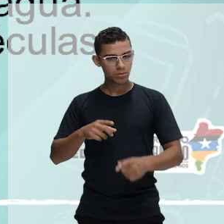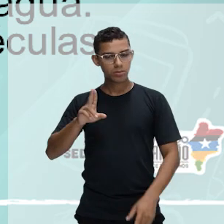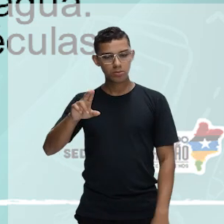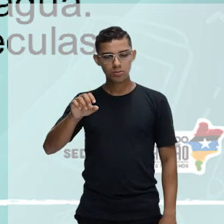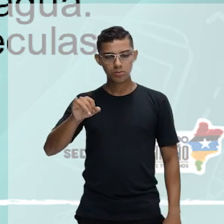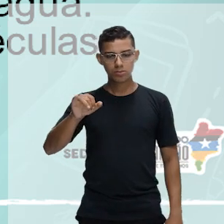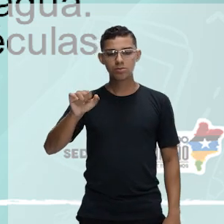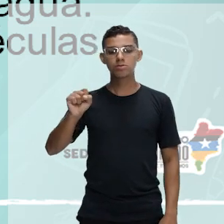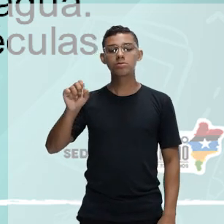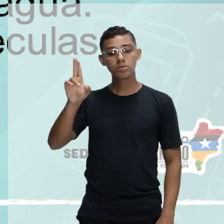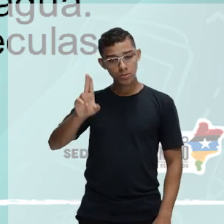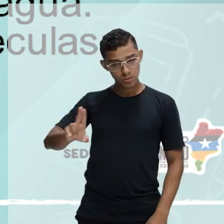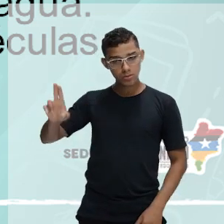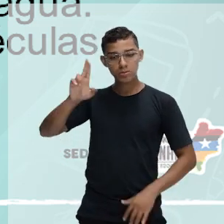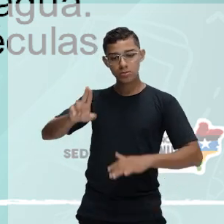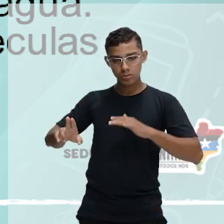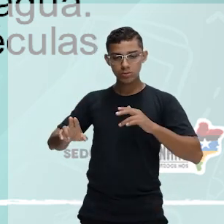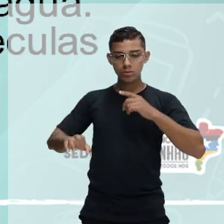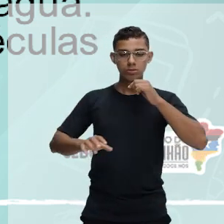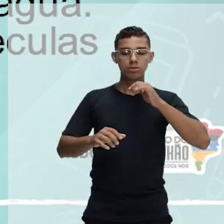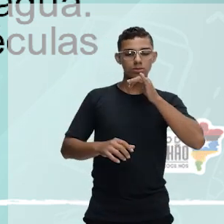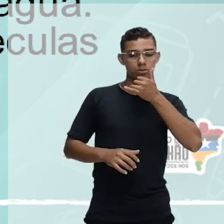C, né?